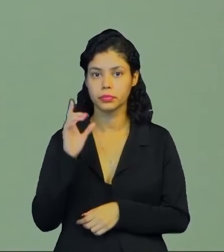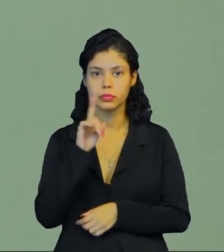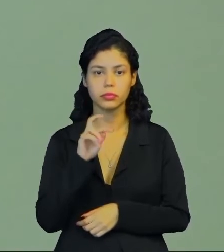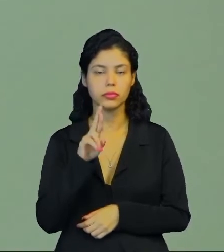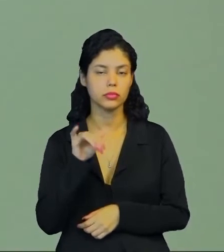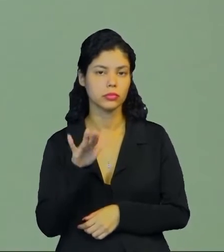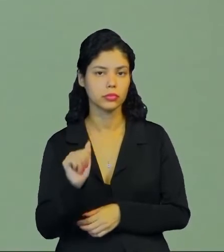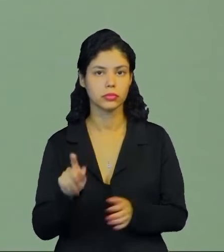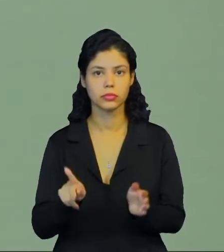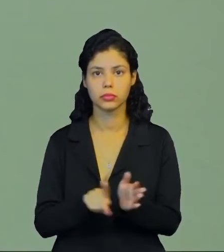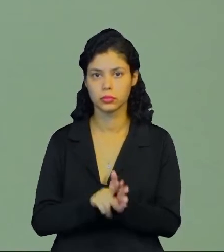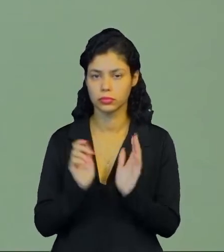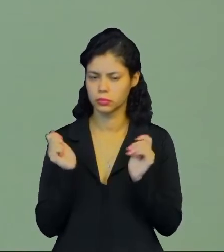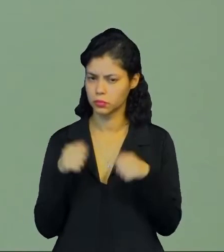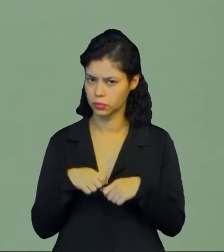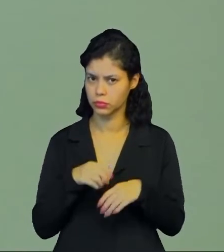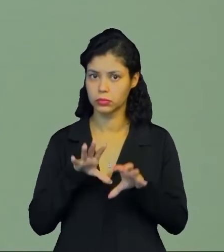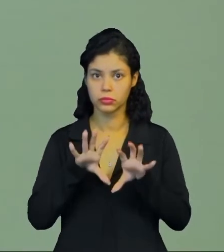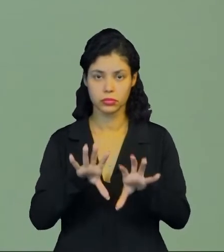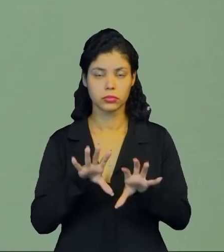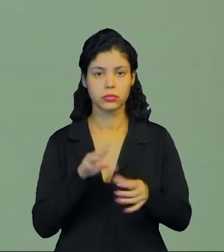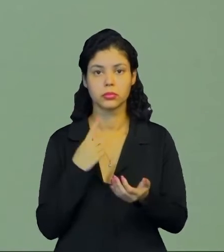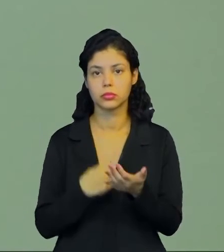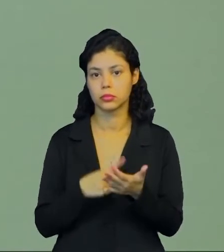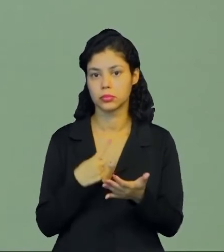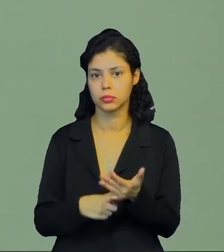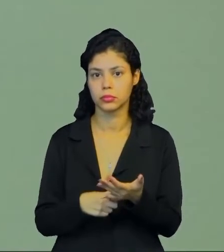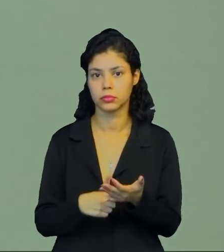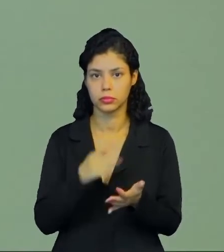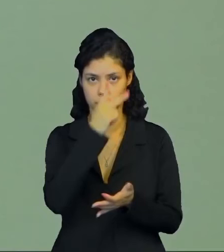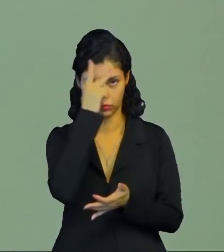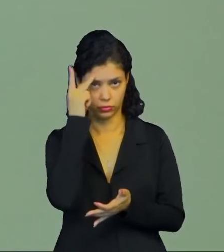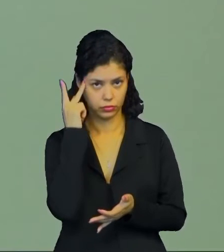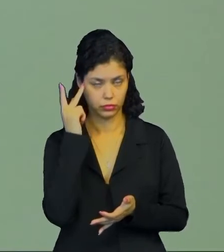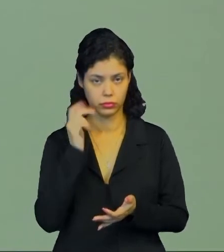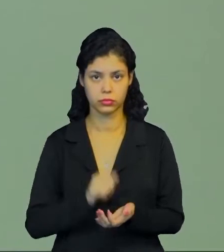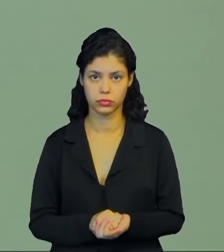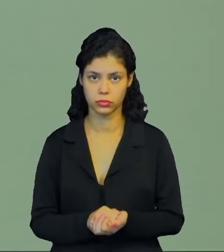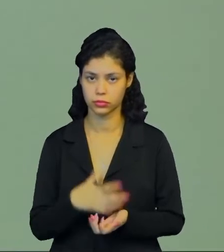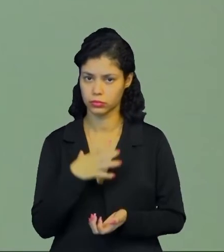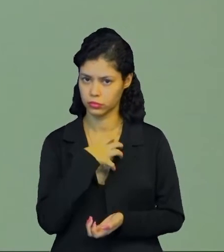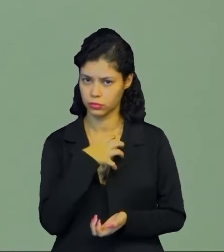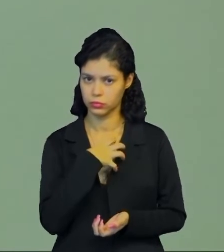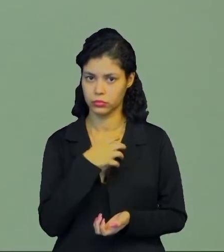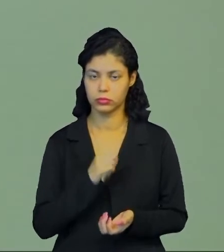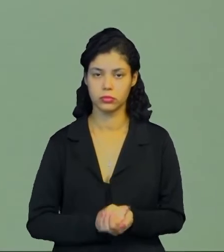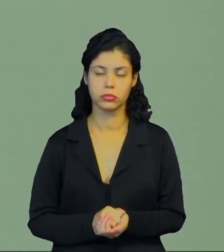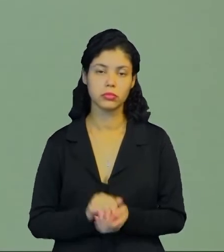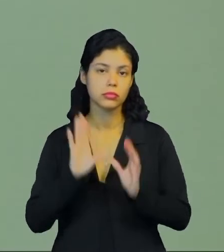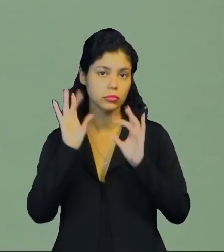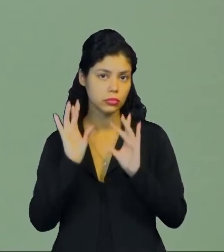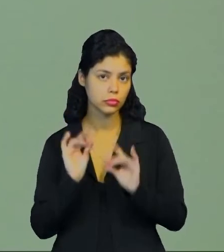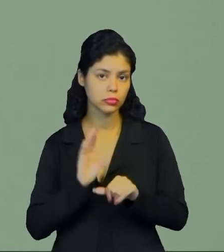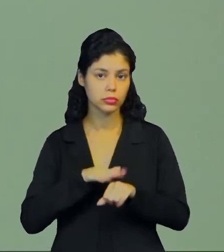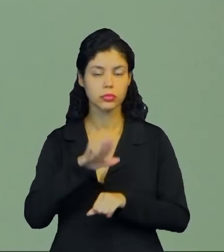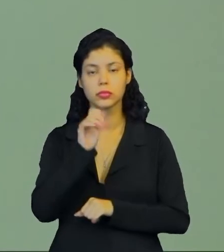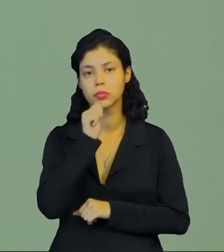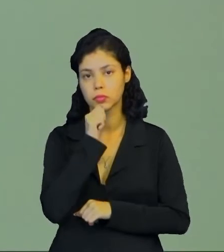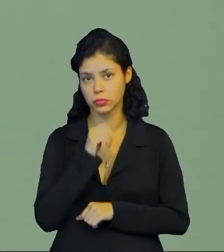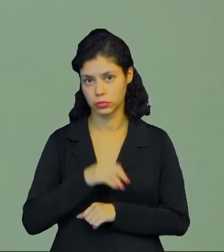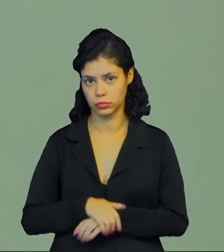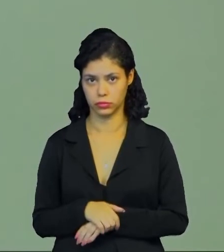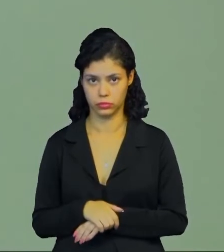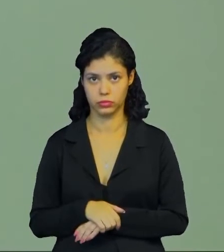dramática possível, tá? Fazendo assim com que as pessoas tentem sentir, né, cada vez mais